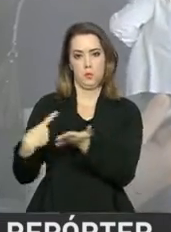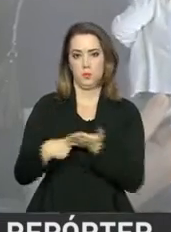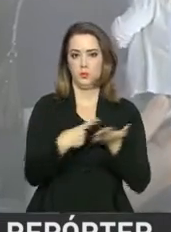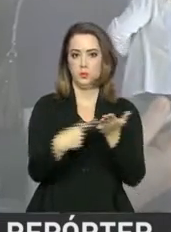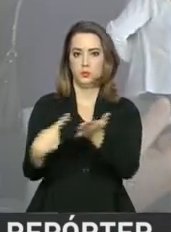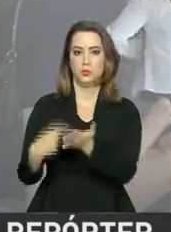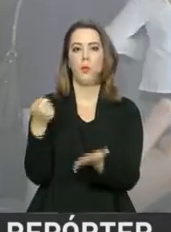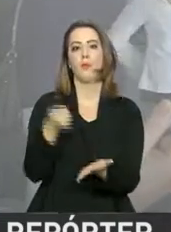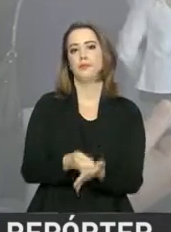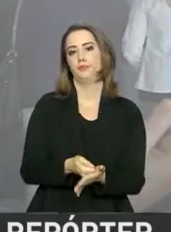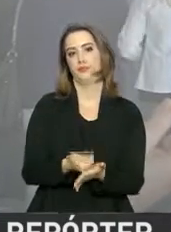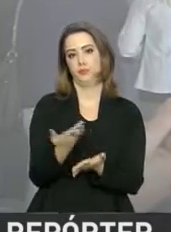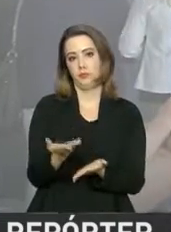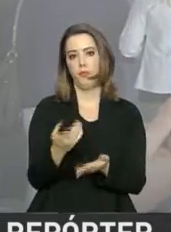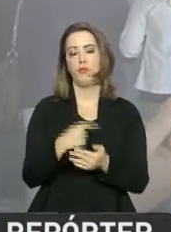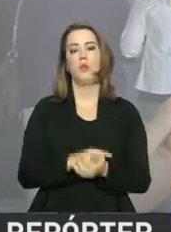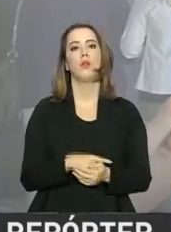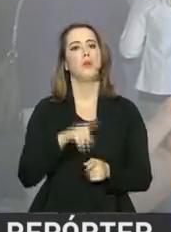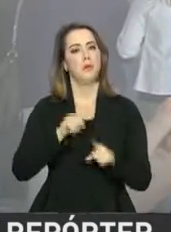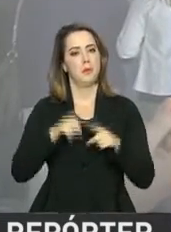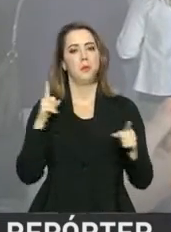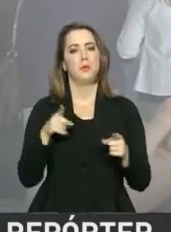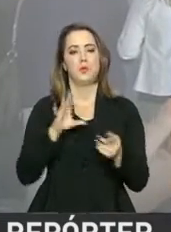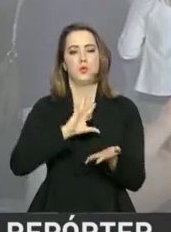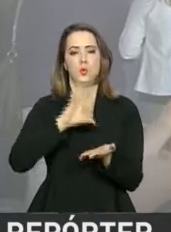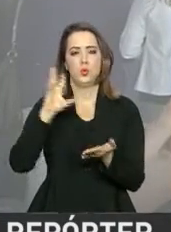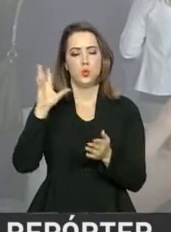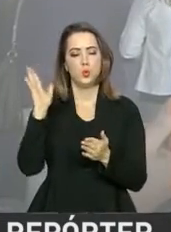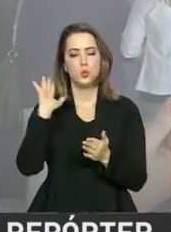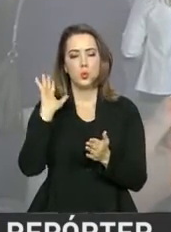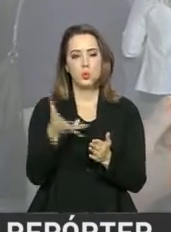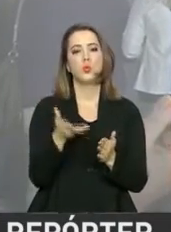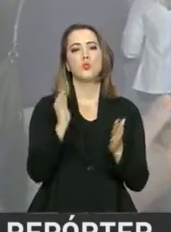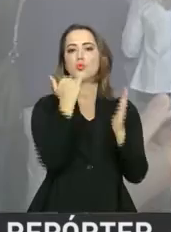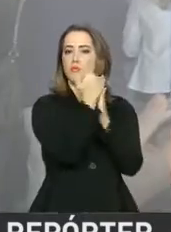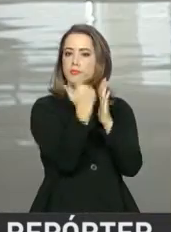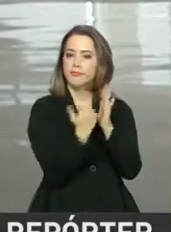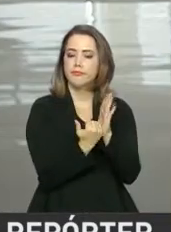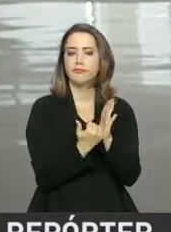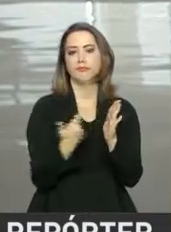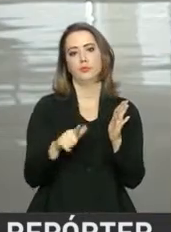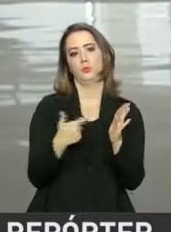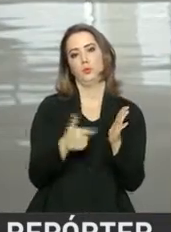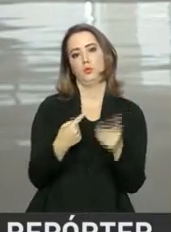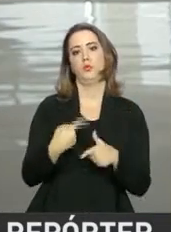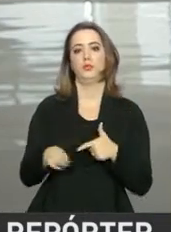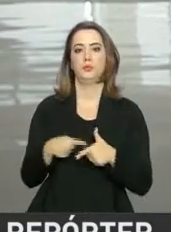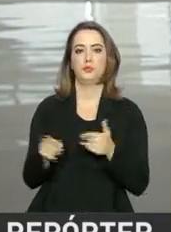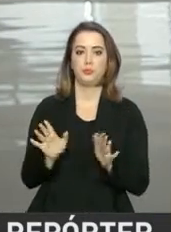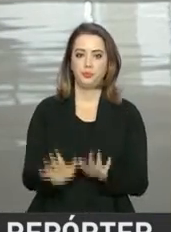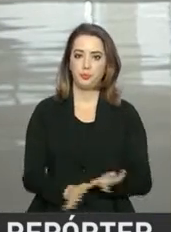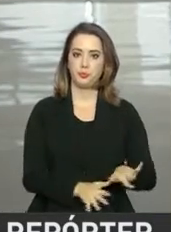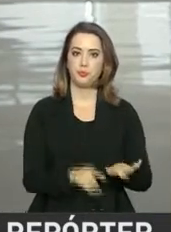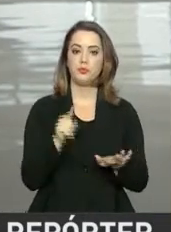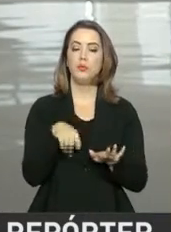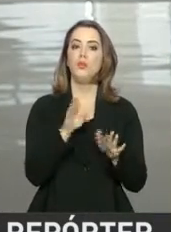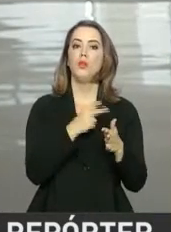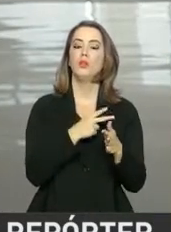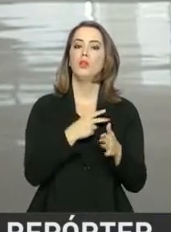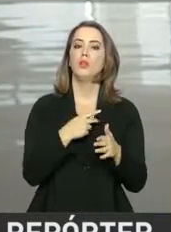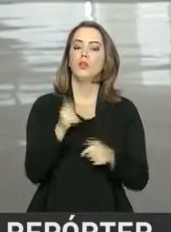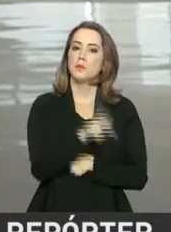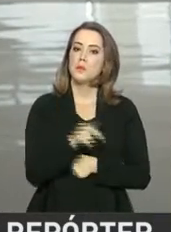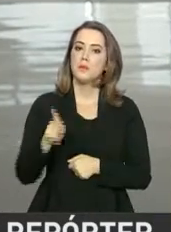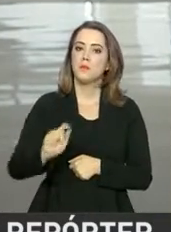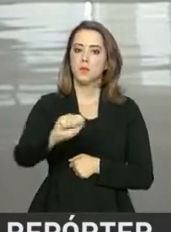algo absolutamente dentro do previsto que não terá nenhum problema. Já o presidente em exercício, Michel Temer,